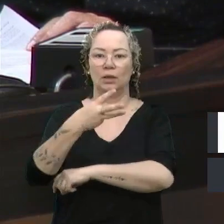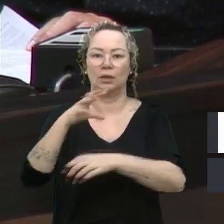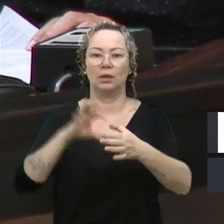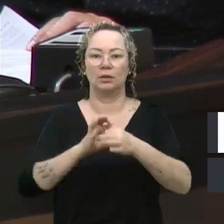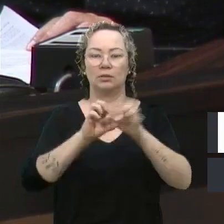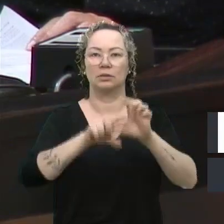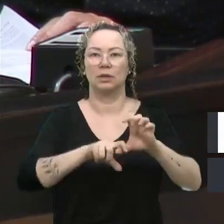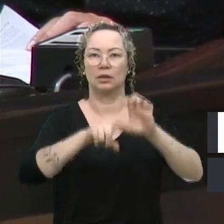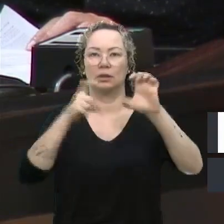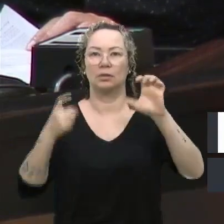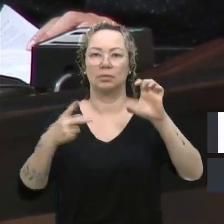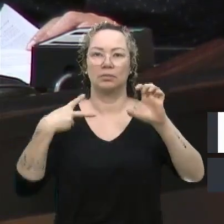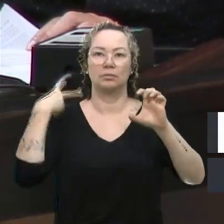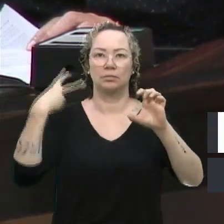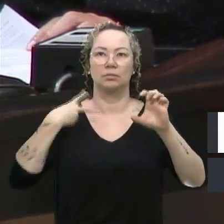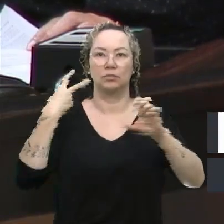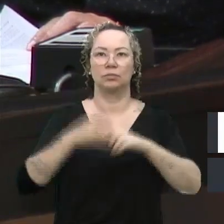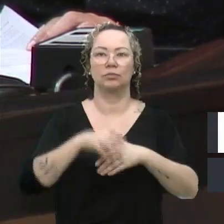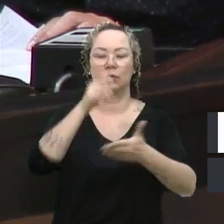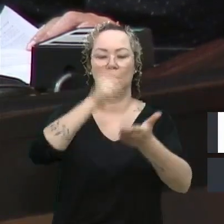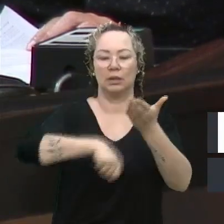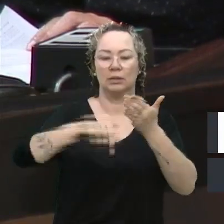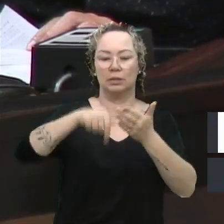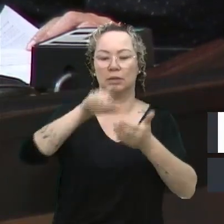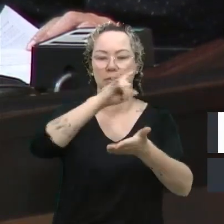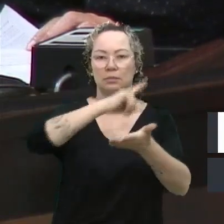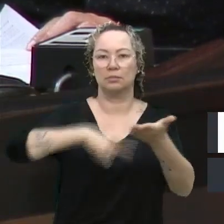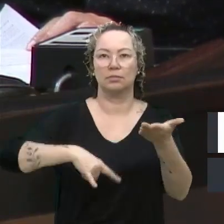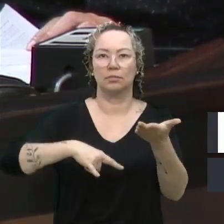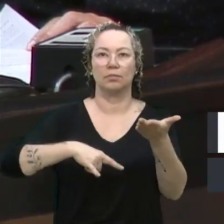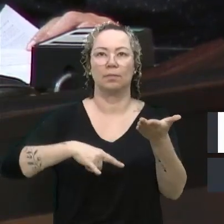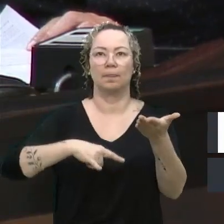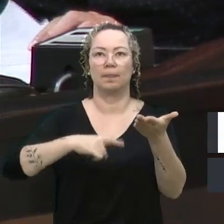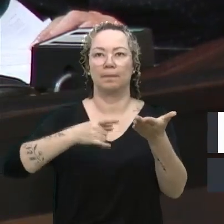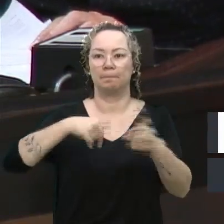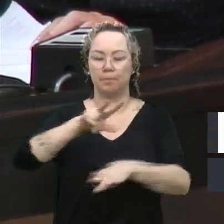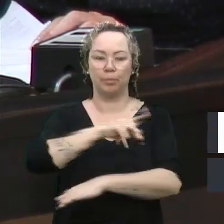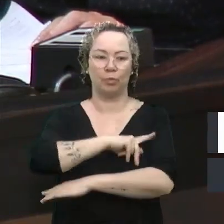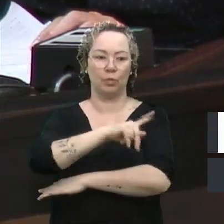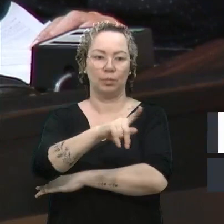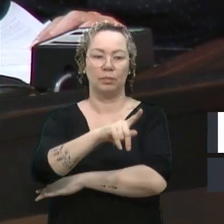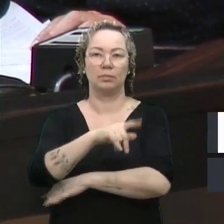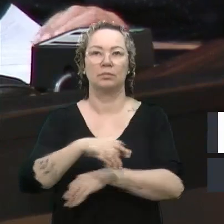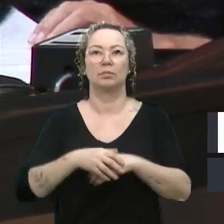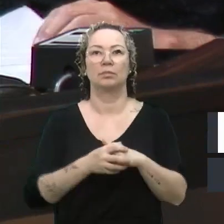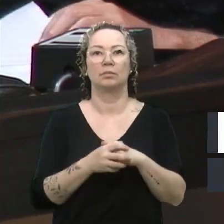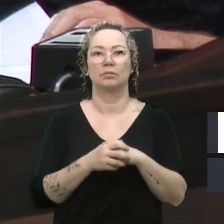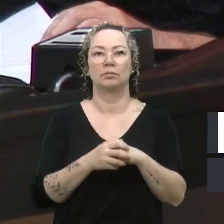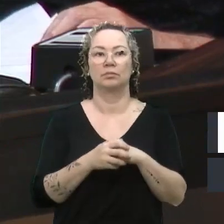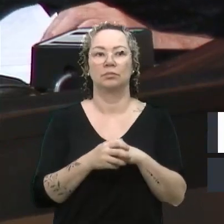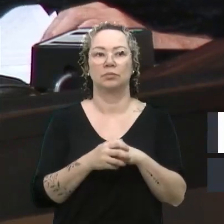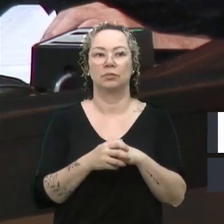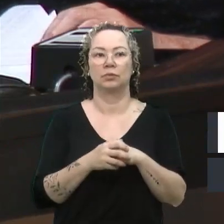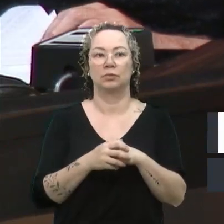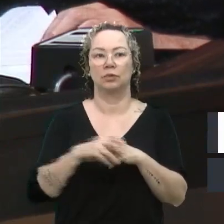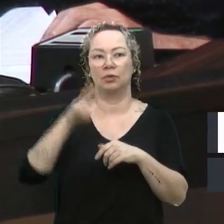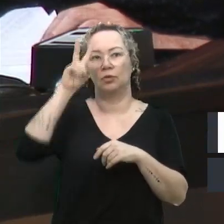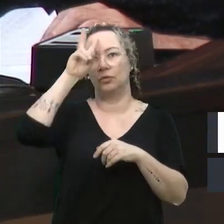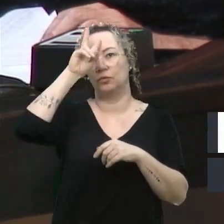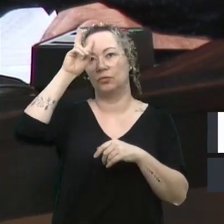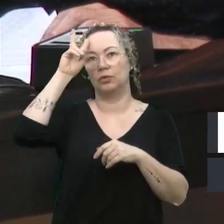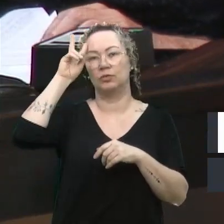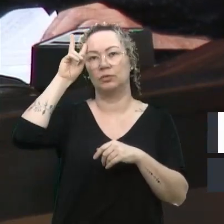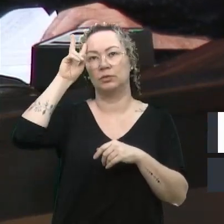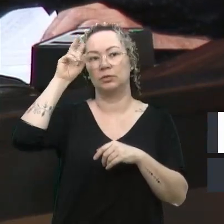emancipação política. Assina este documento nosso presidente Velocino João Ex,